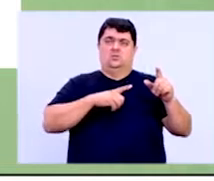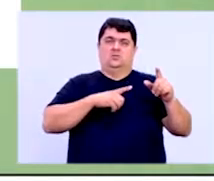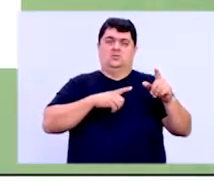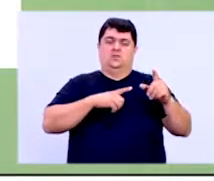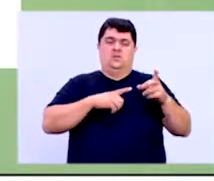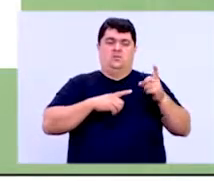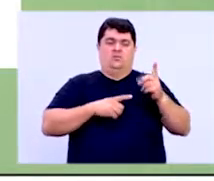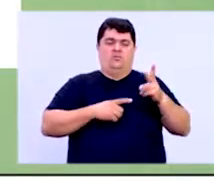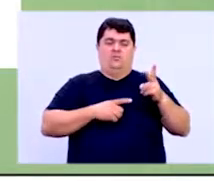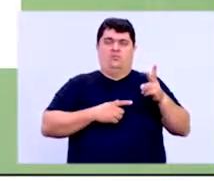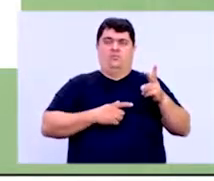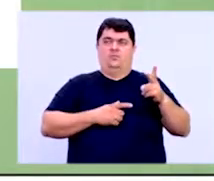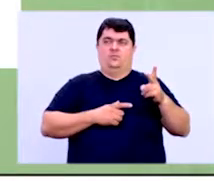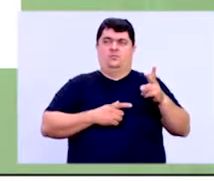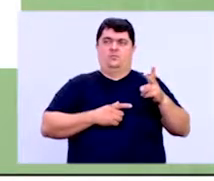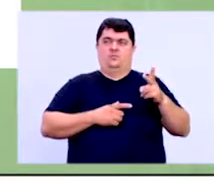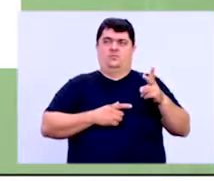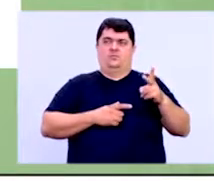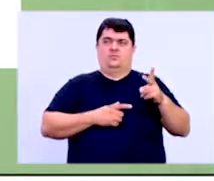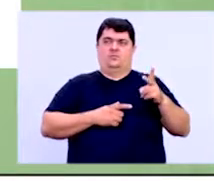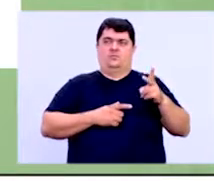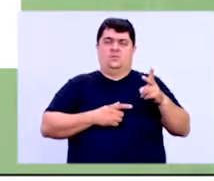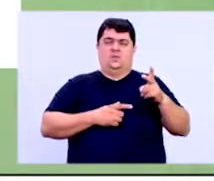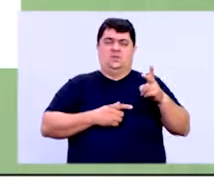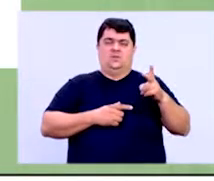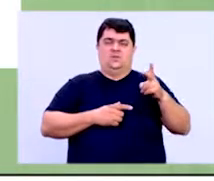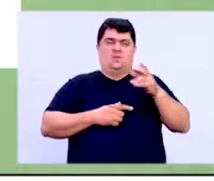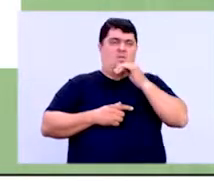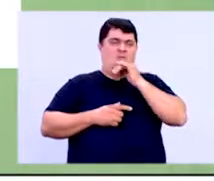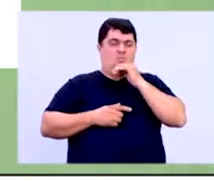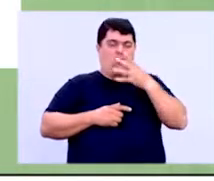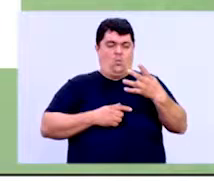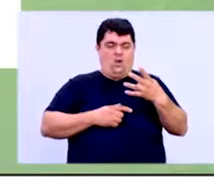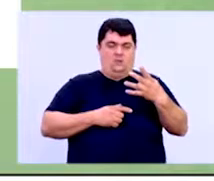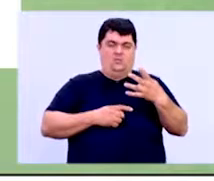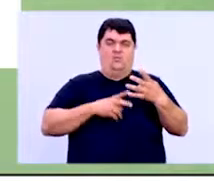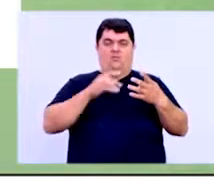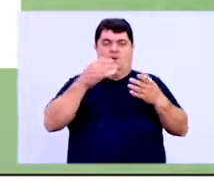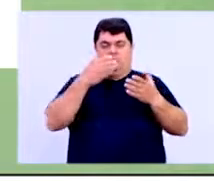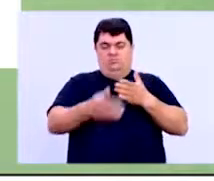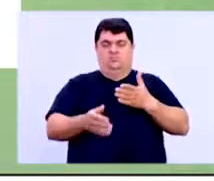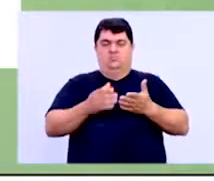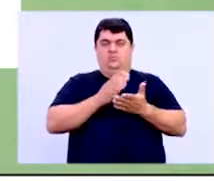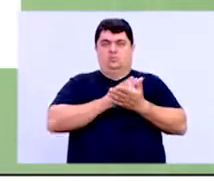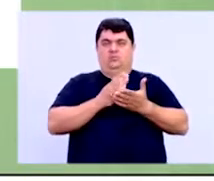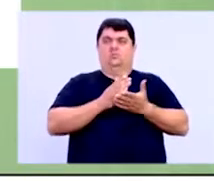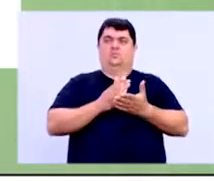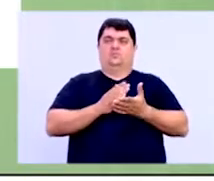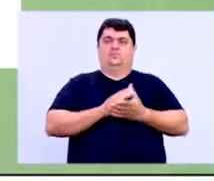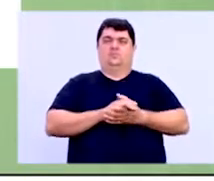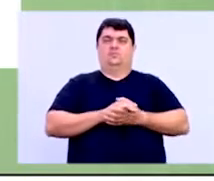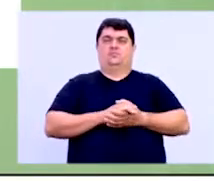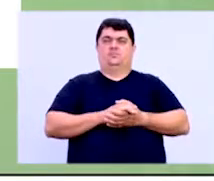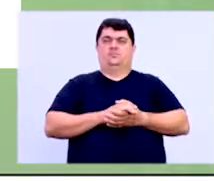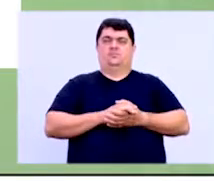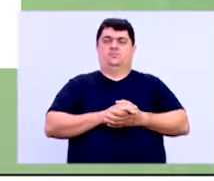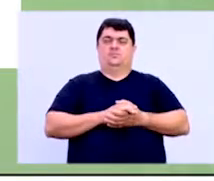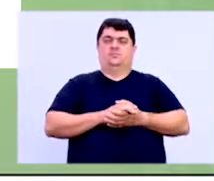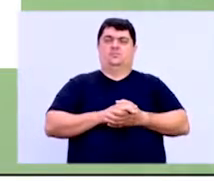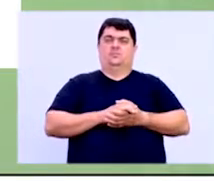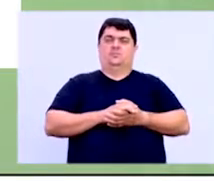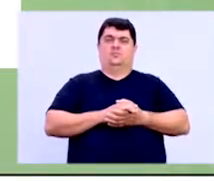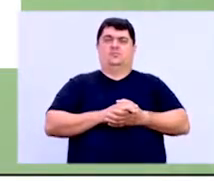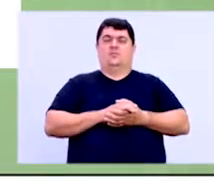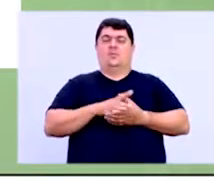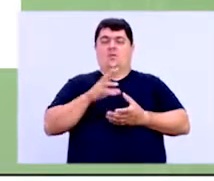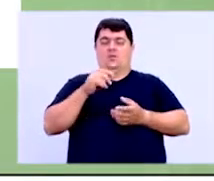conseguir vender uma quantidade inferior a 5, aí ela não vai ter o que? O lucro desejado, e sim vai ter o